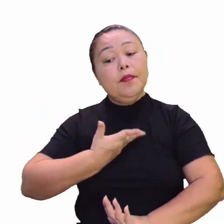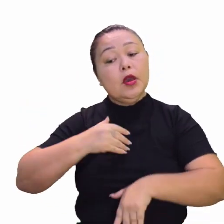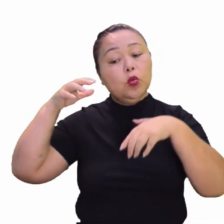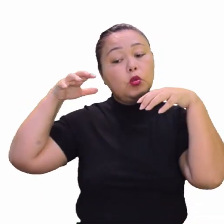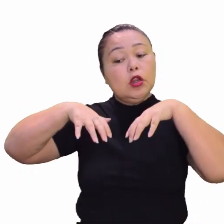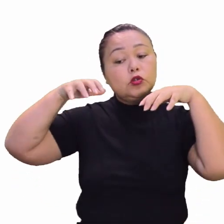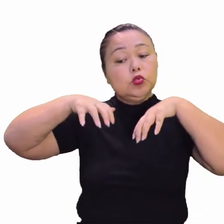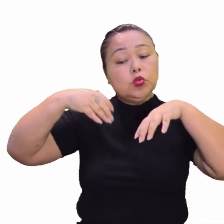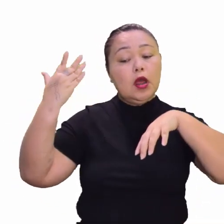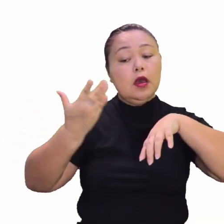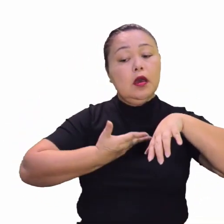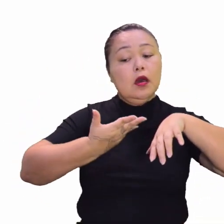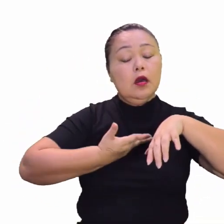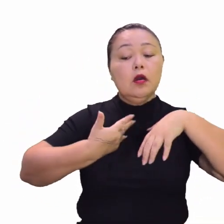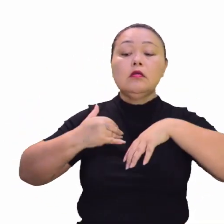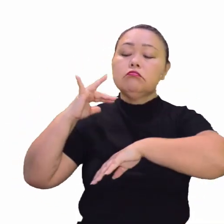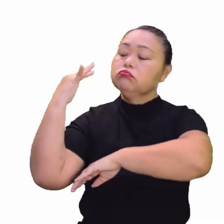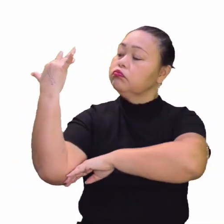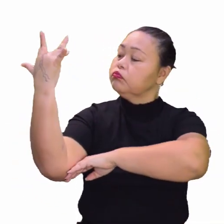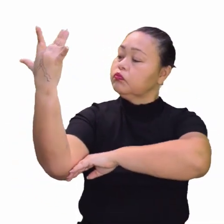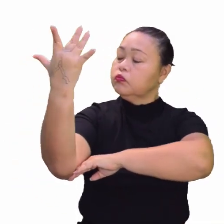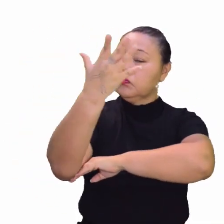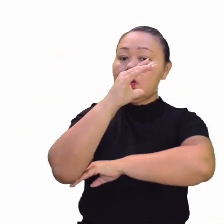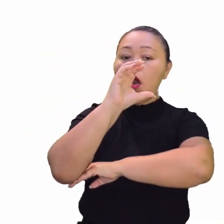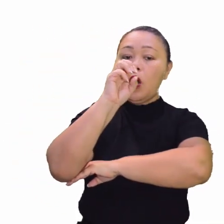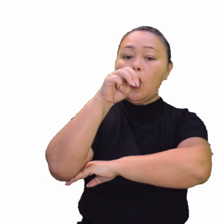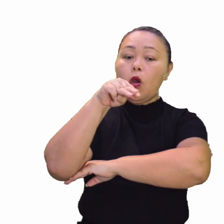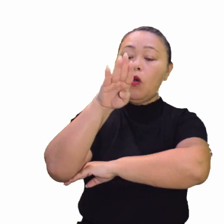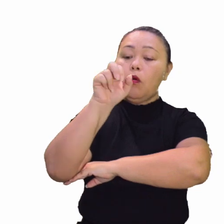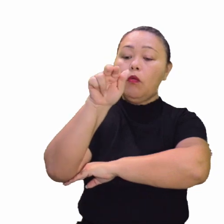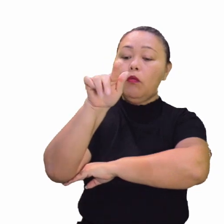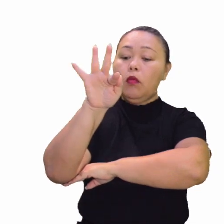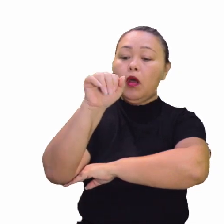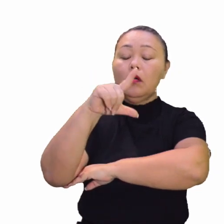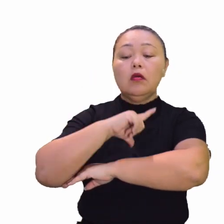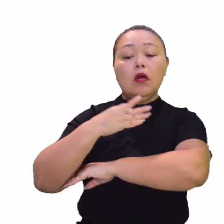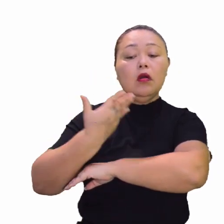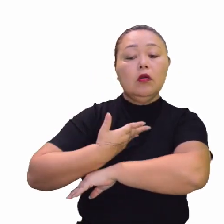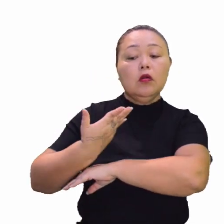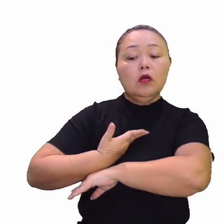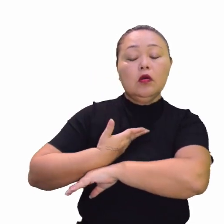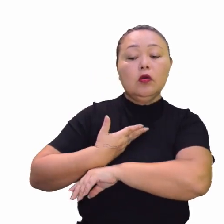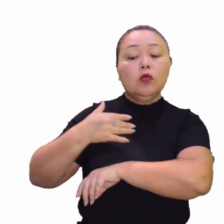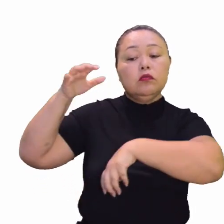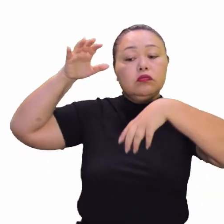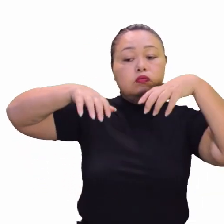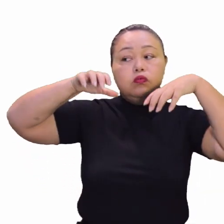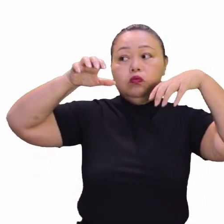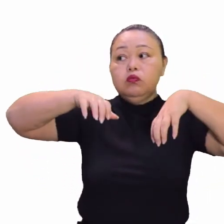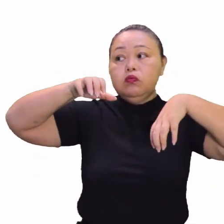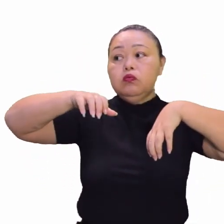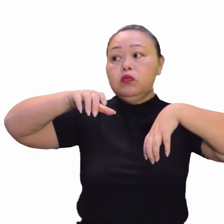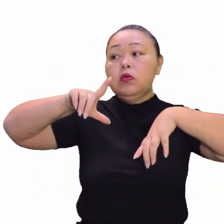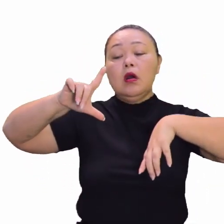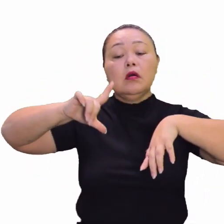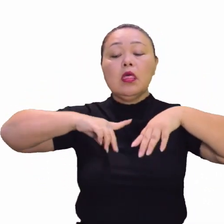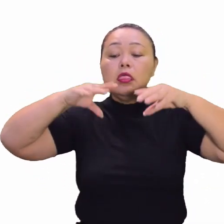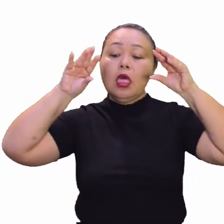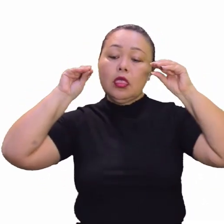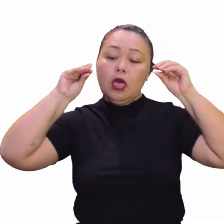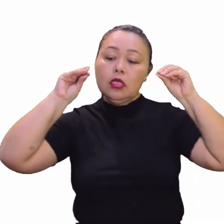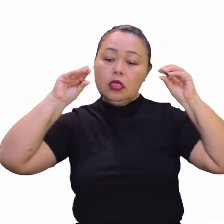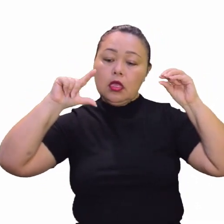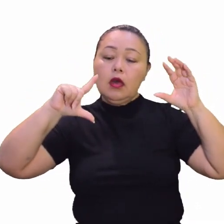chuvas. Então, essa vegetação chamada ombrófila é amiguíssima das chuvas. Se tem